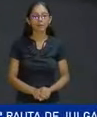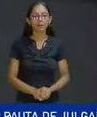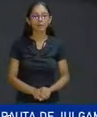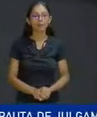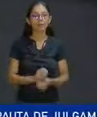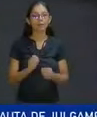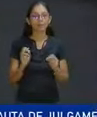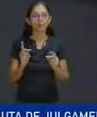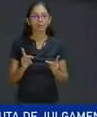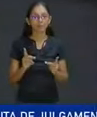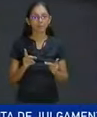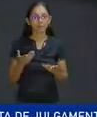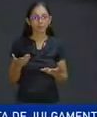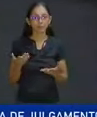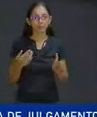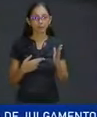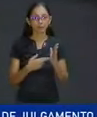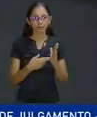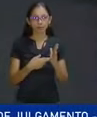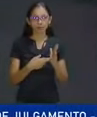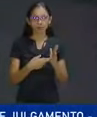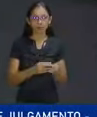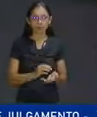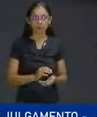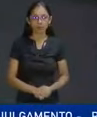palavra à imagem ampla do plenário.